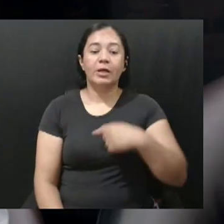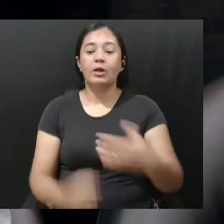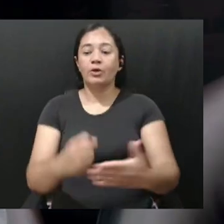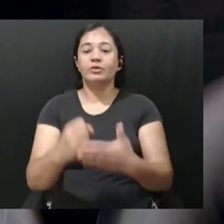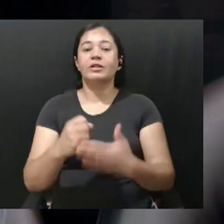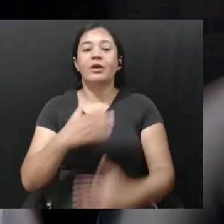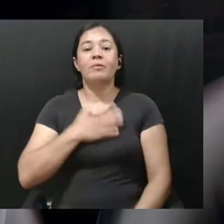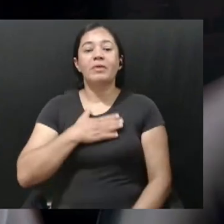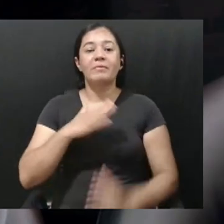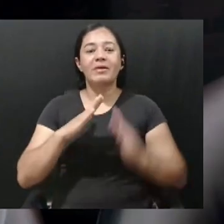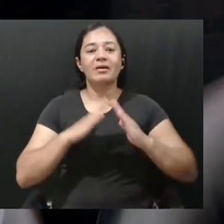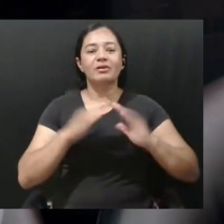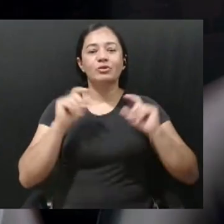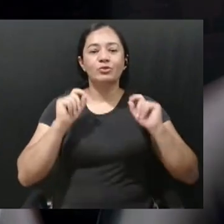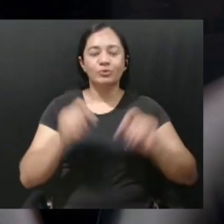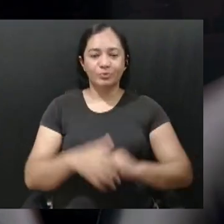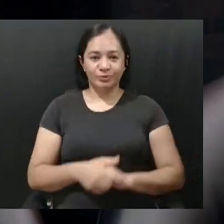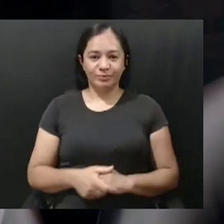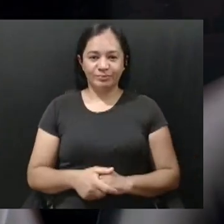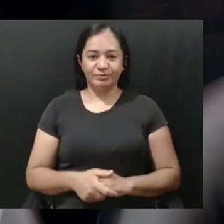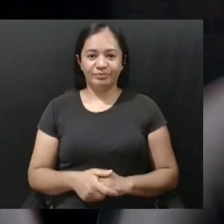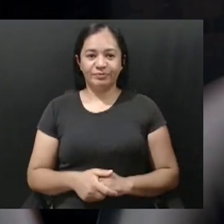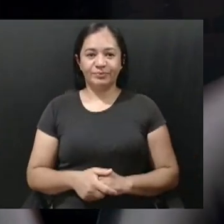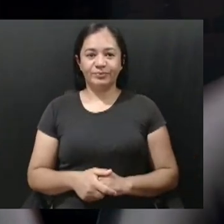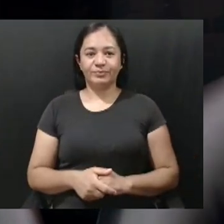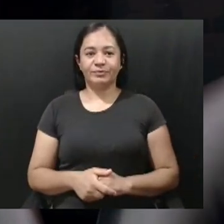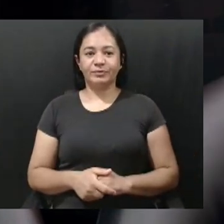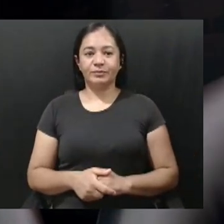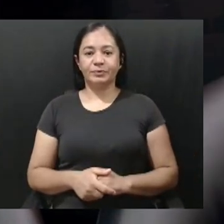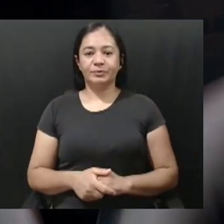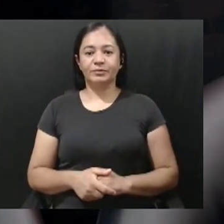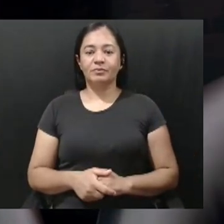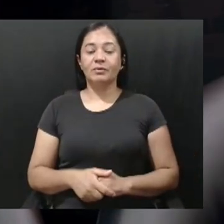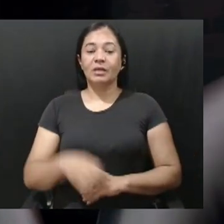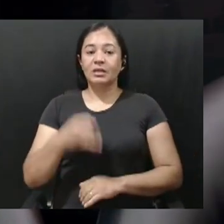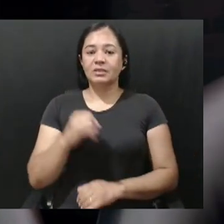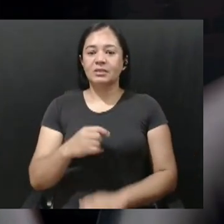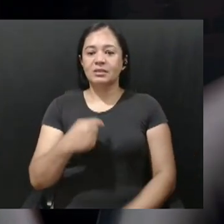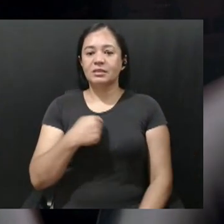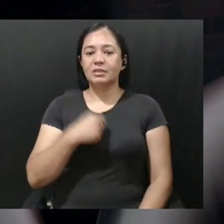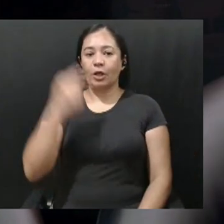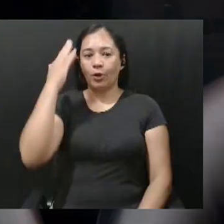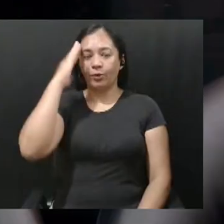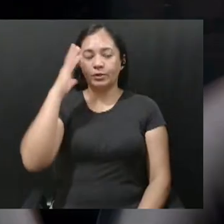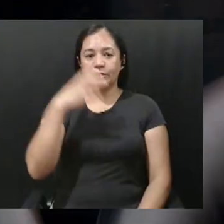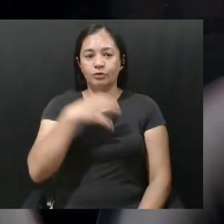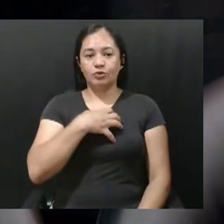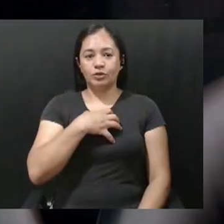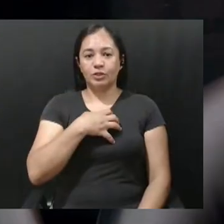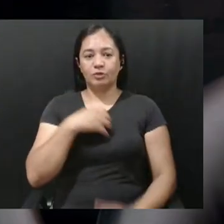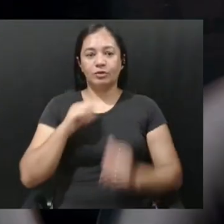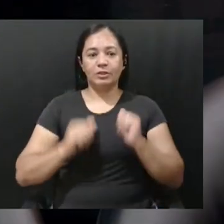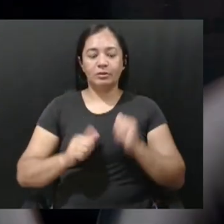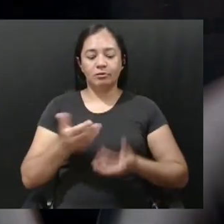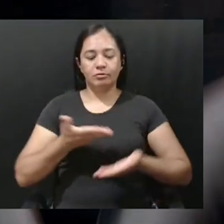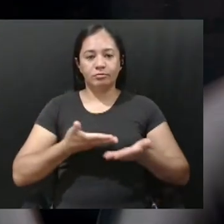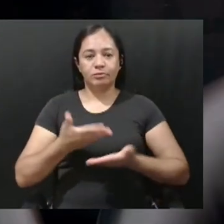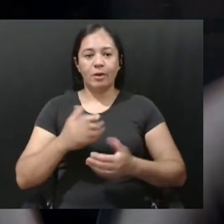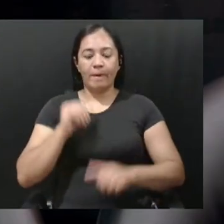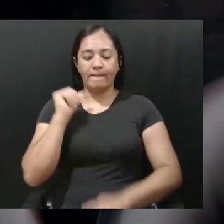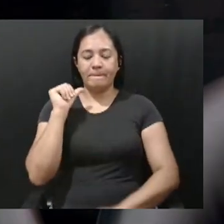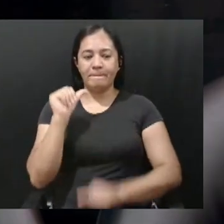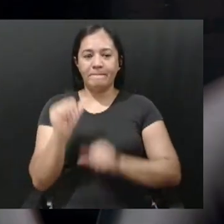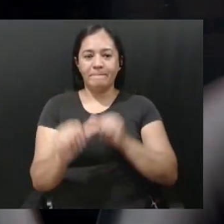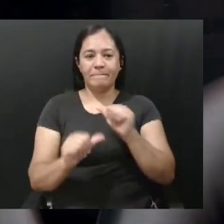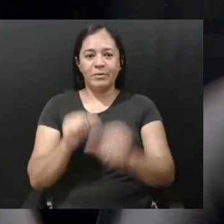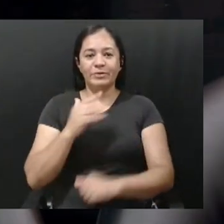Entendeu? Uhum. Então, assim, quando eu entendo a maneira que eu lido com a ansiedade, isso muda muito a minha perspectiva de como vai ser o meu Natal, né?